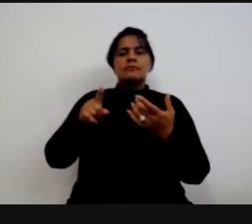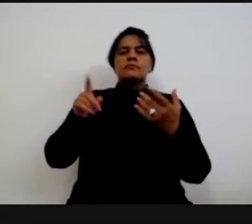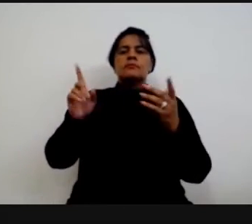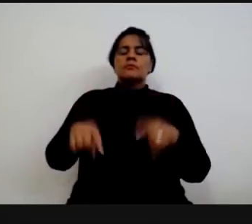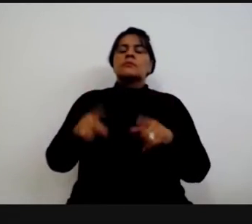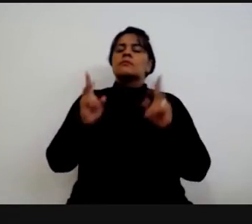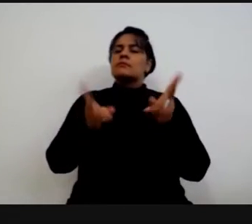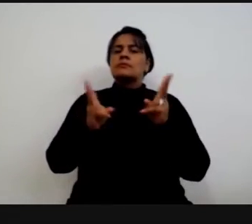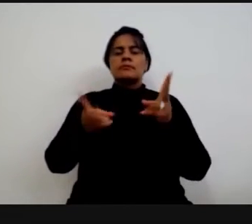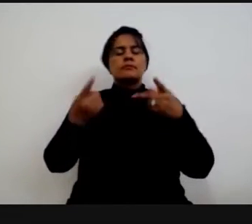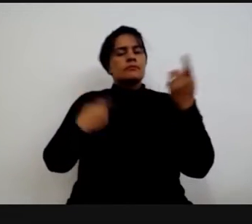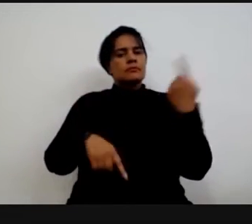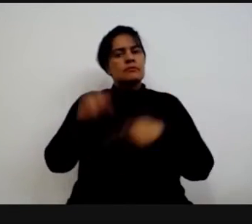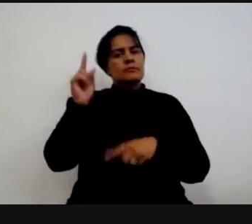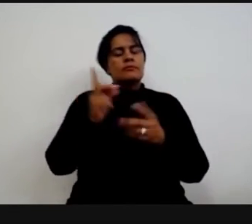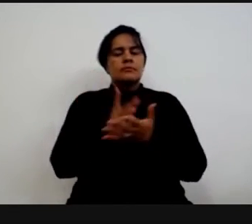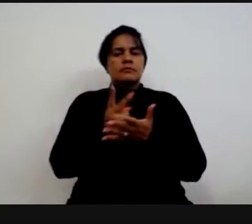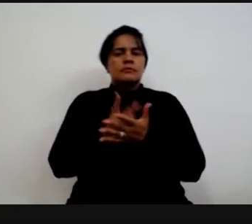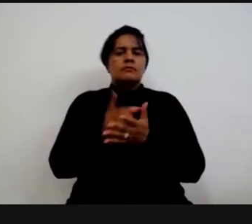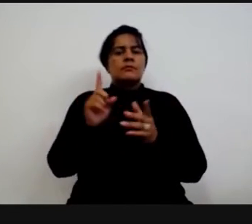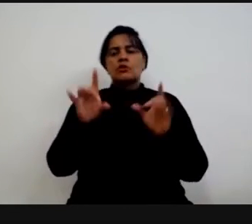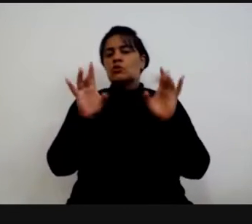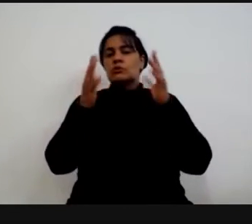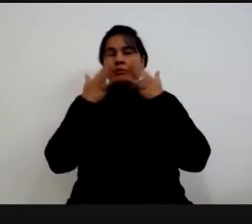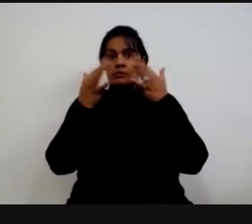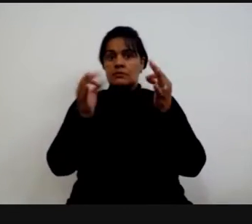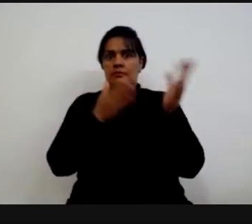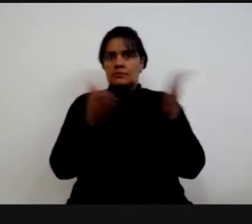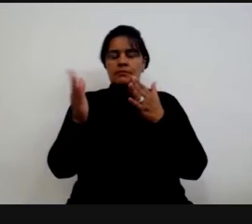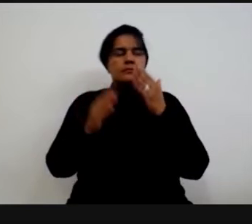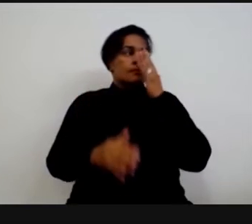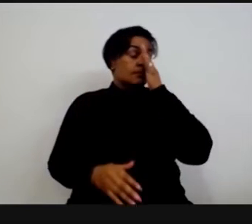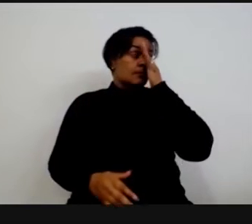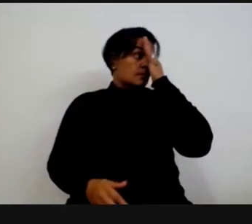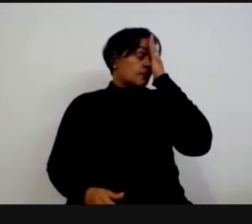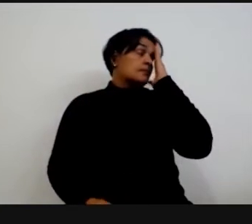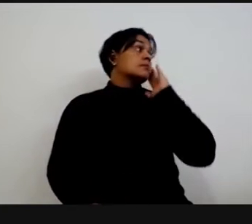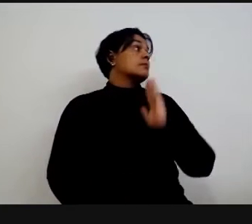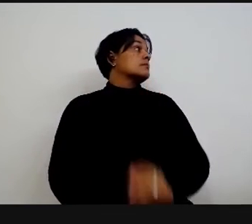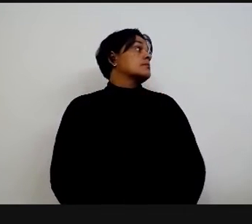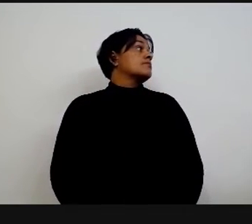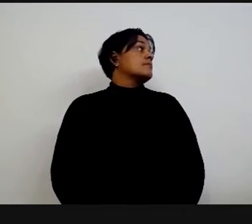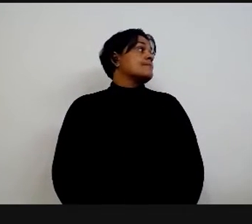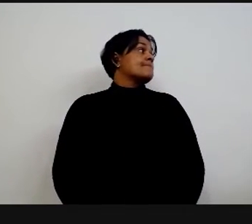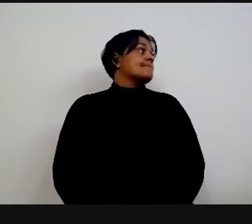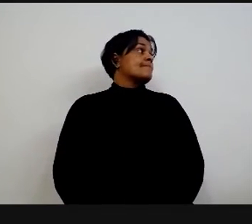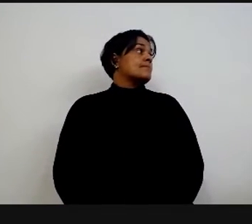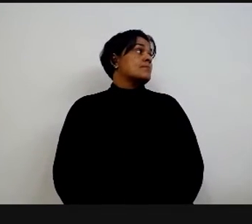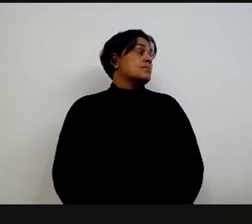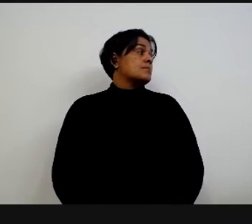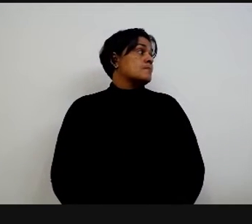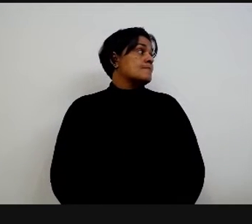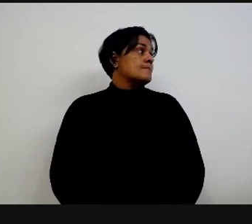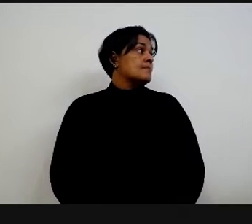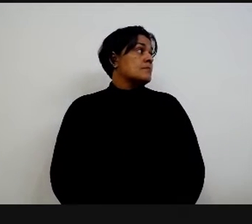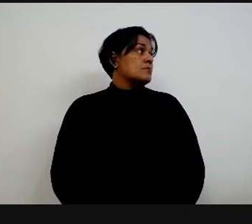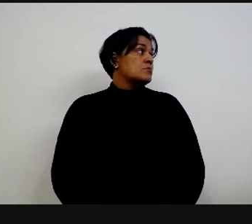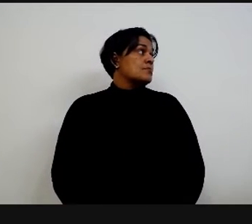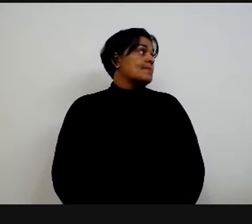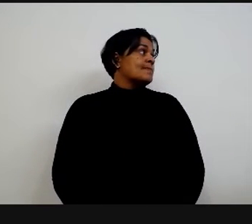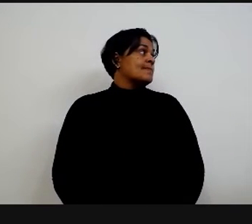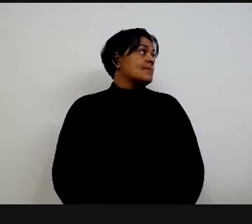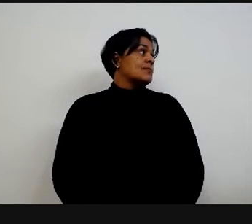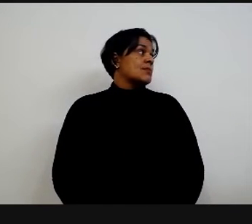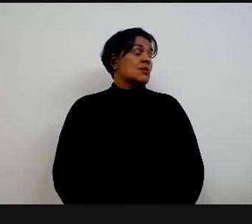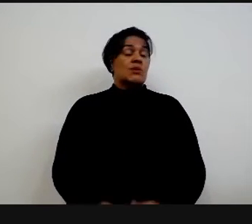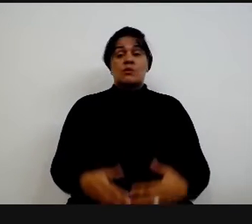Ele se reinventa quando ele faz isso. Então, era só para chamar a atenção disso. Perfeito. Gente, assim, para mim